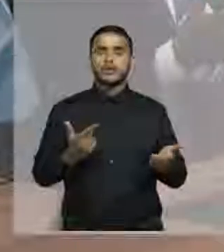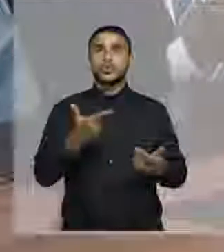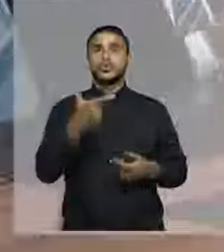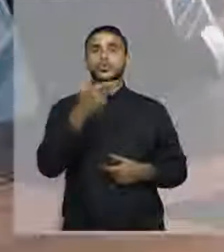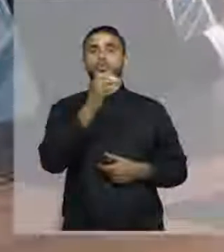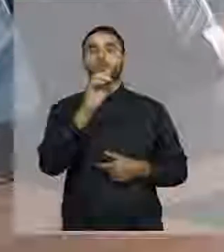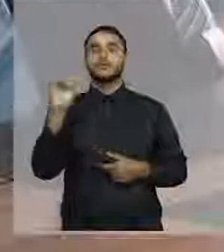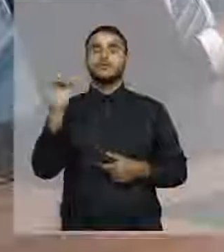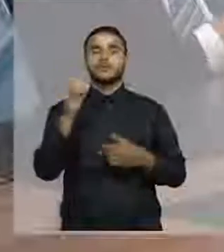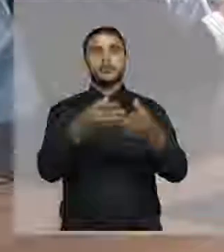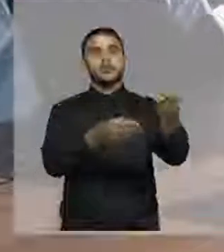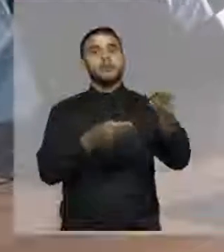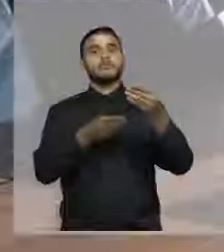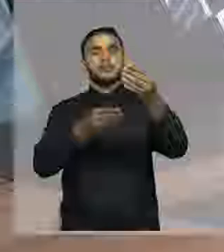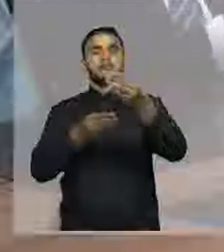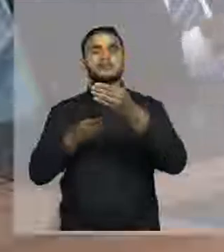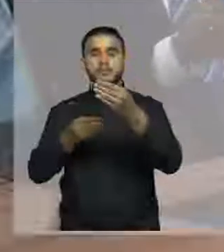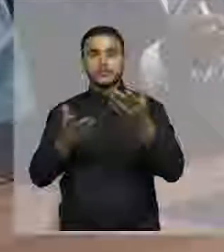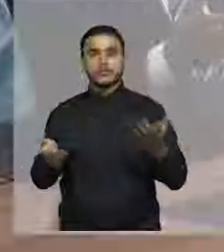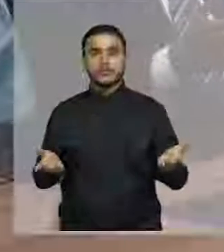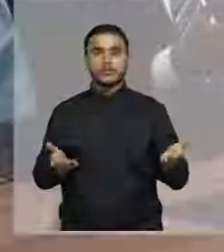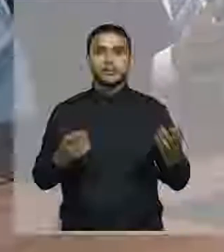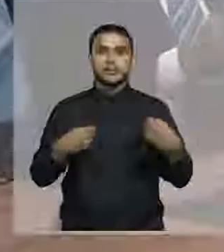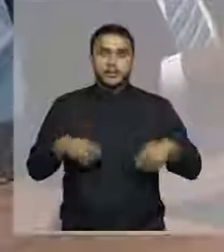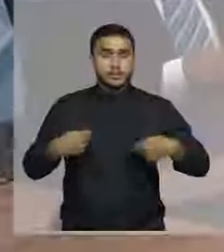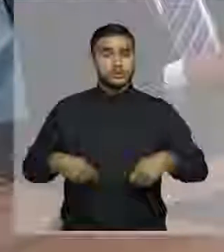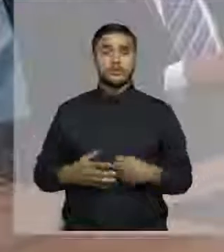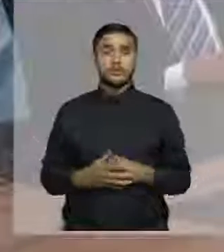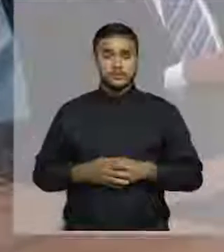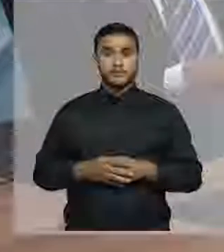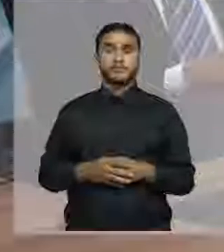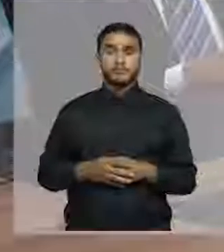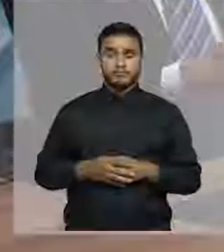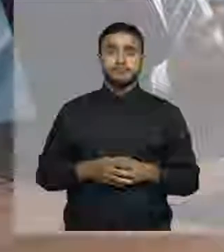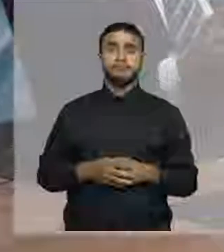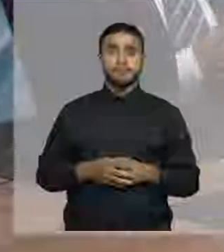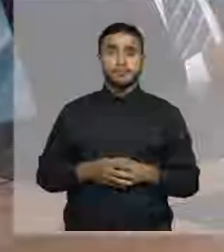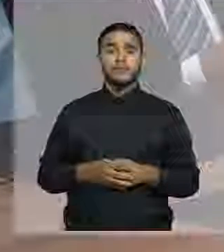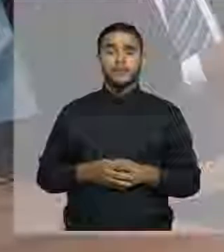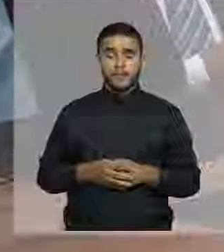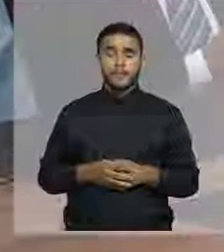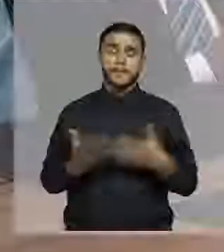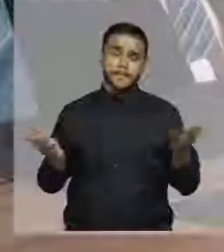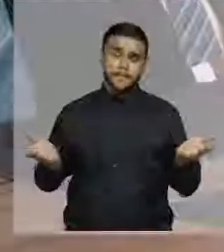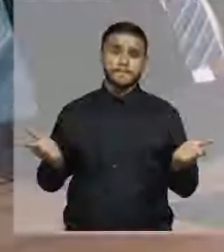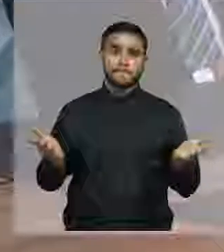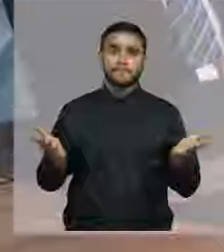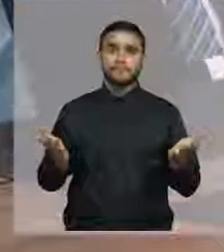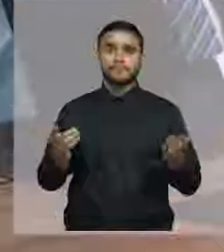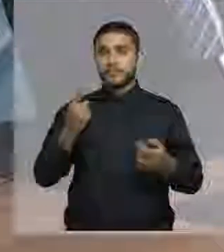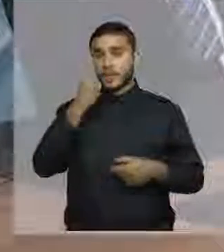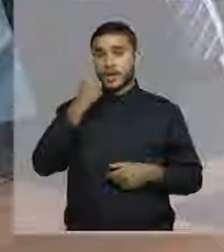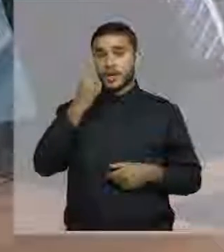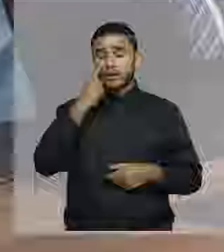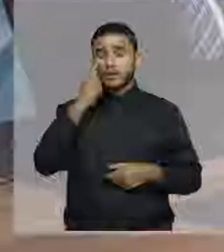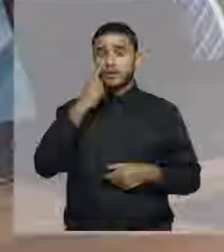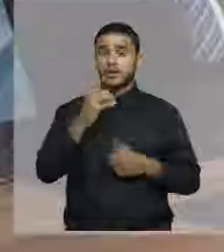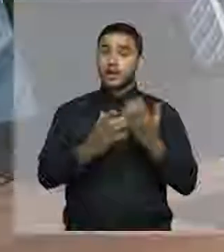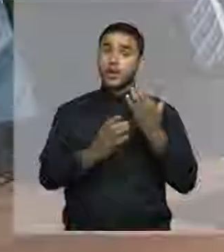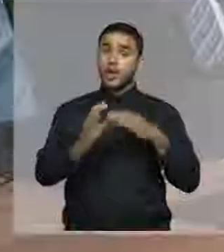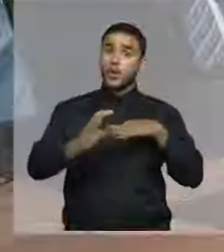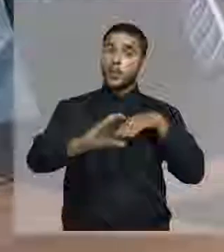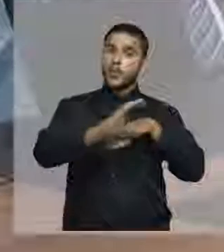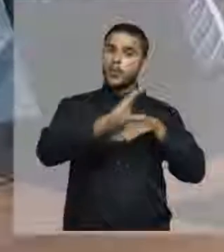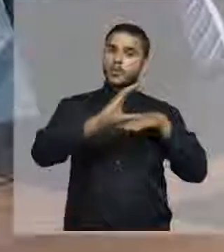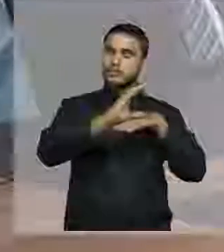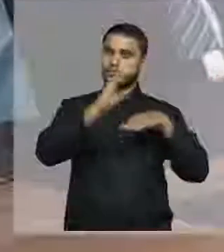judiciais e principalmente obter isso sem quebra de sigilo. Seria preciso, sem ferir as